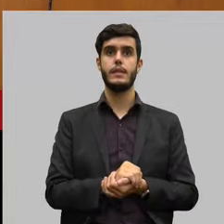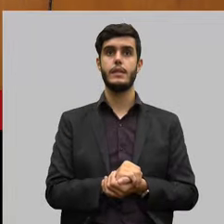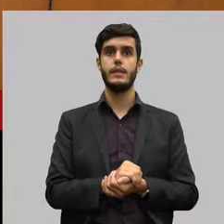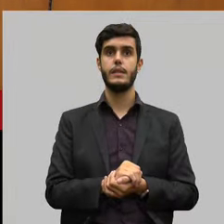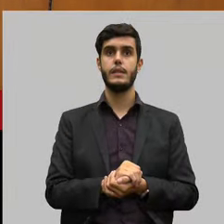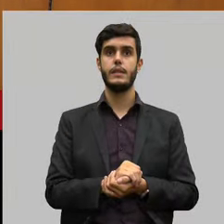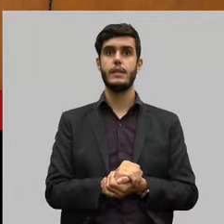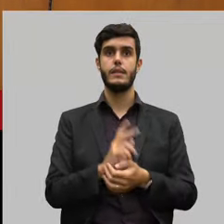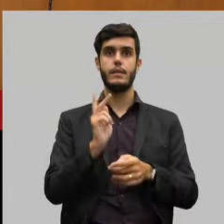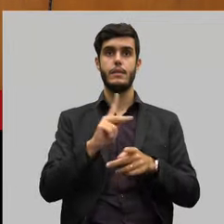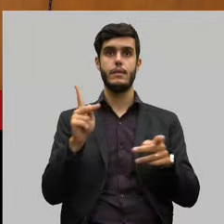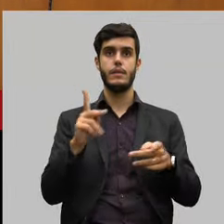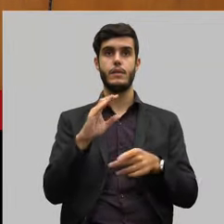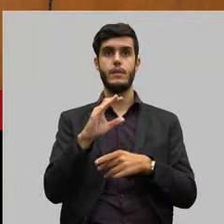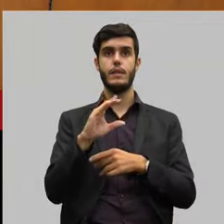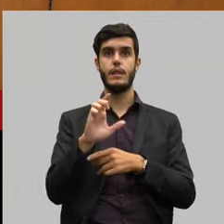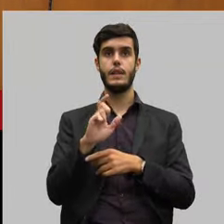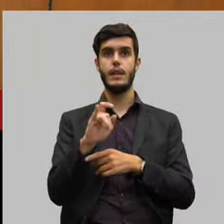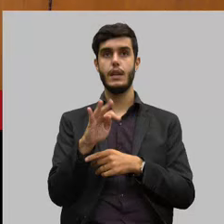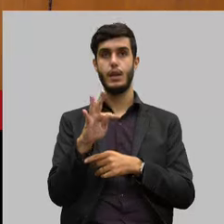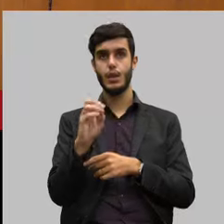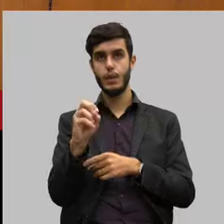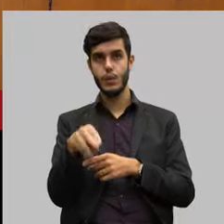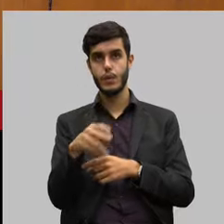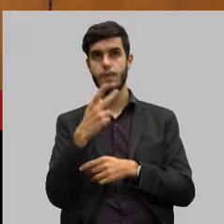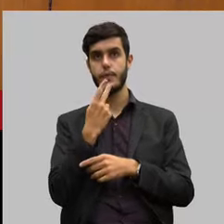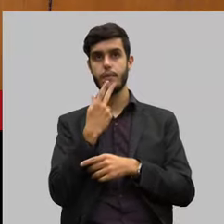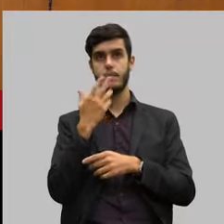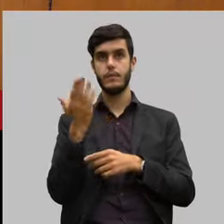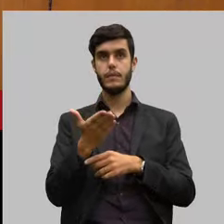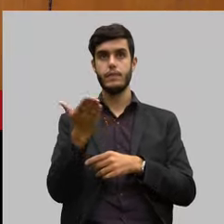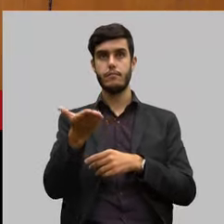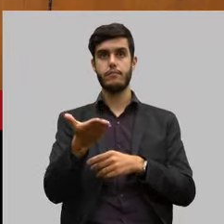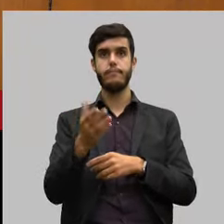c com a palavra Deputado Ant Carlos arandes